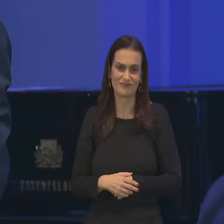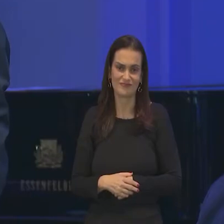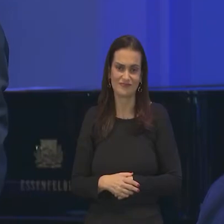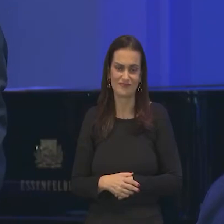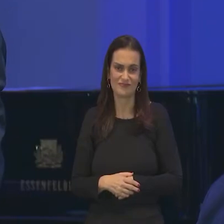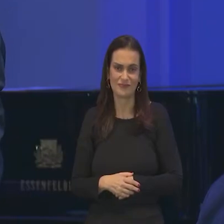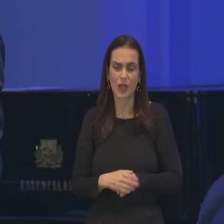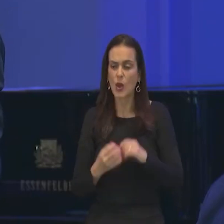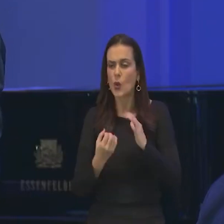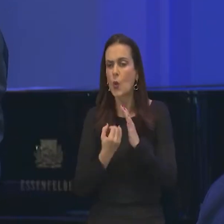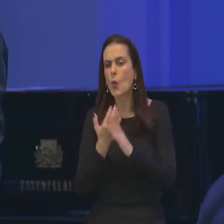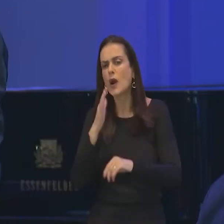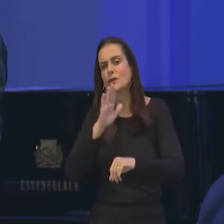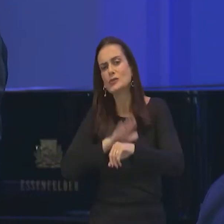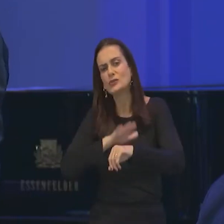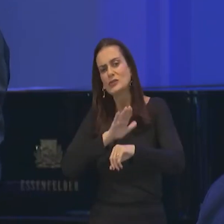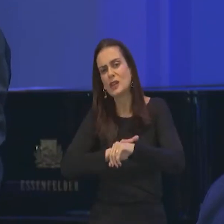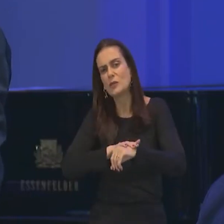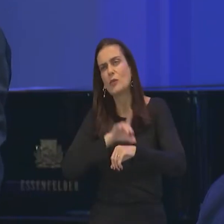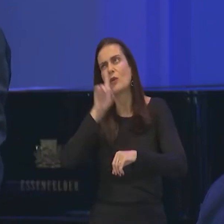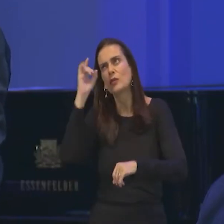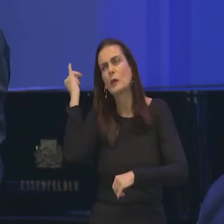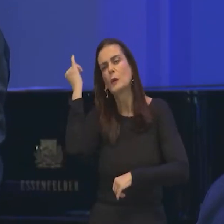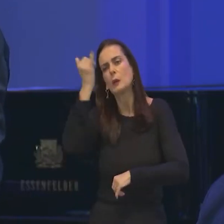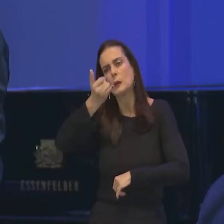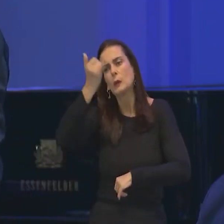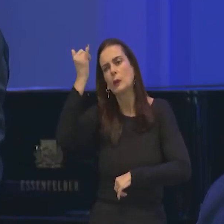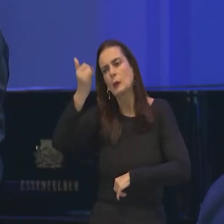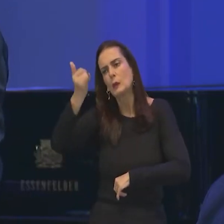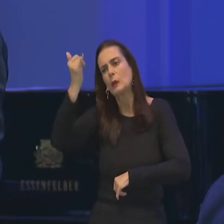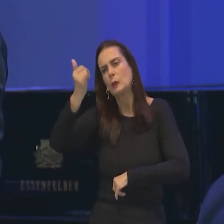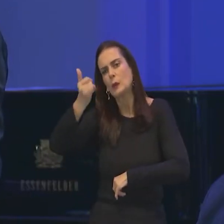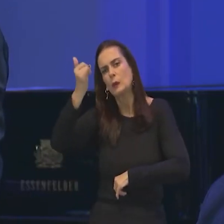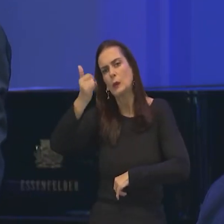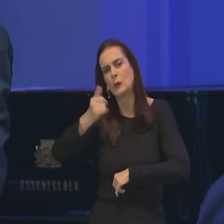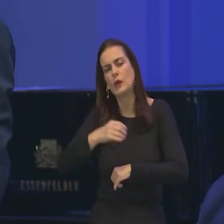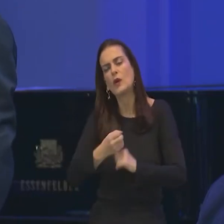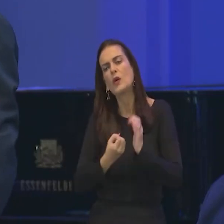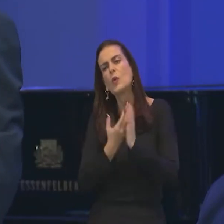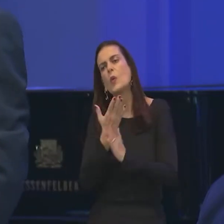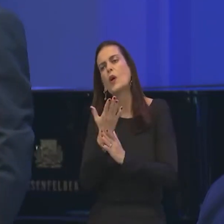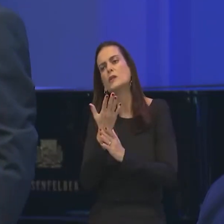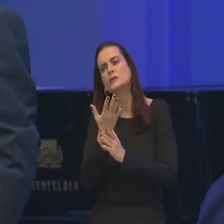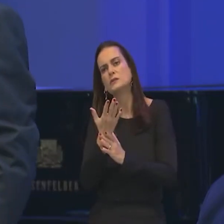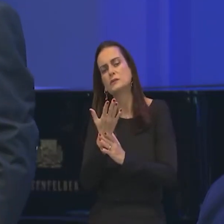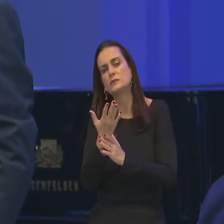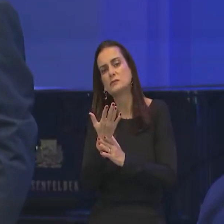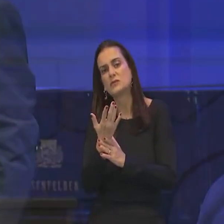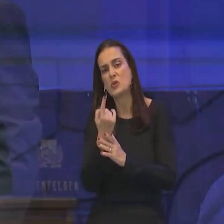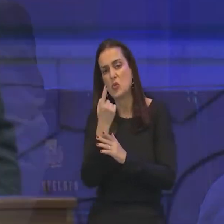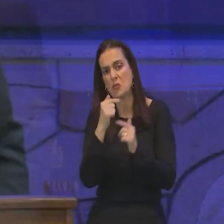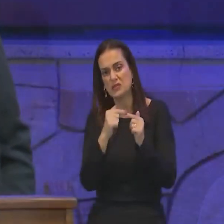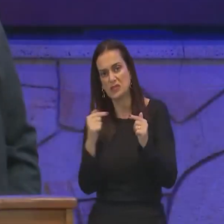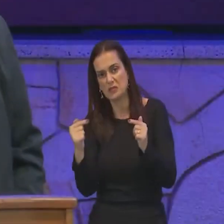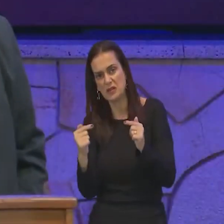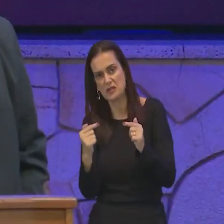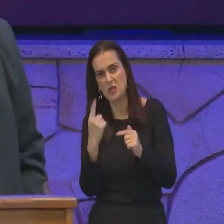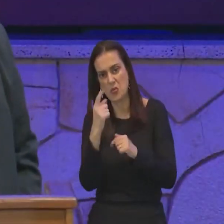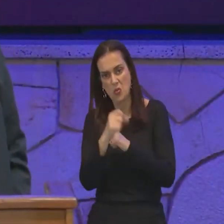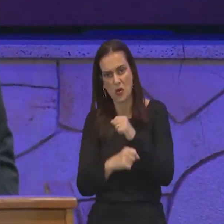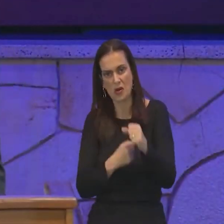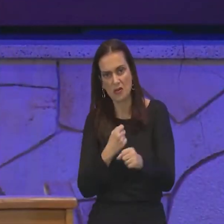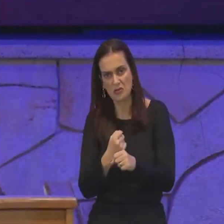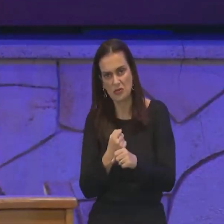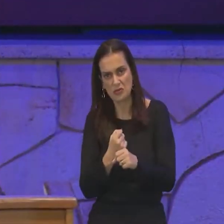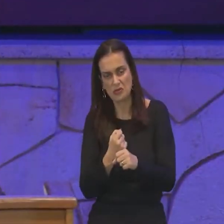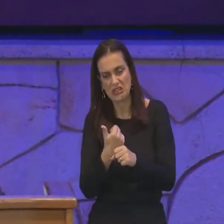falando com você, querido? Há 40 anos já, para você se dobrar diante dEle? Há uma semana, há 10 meses, há um ano? Quanto